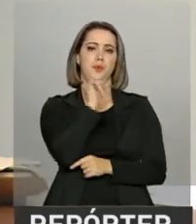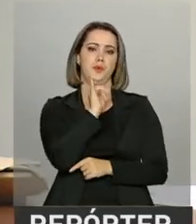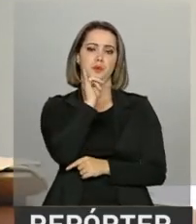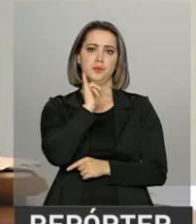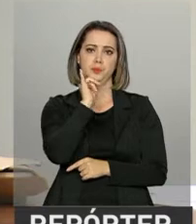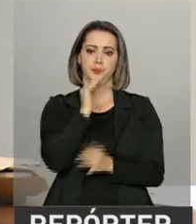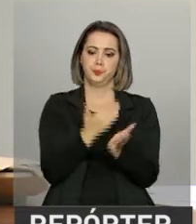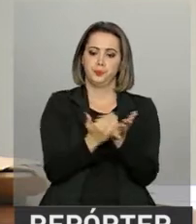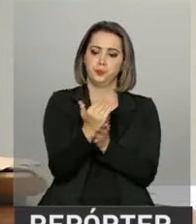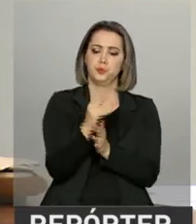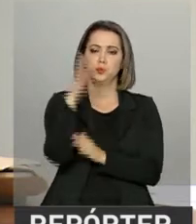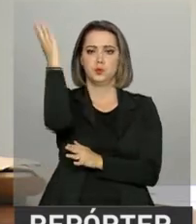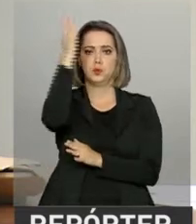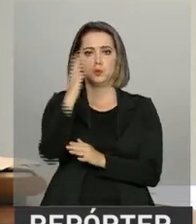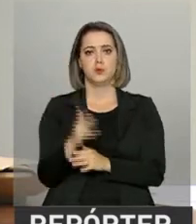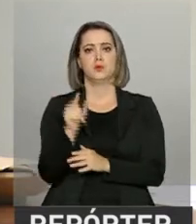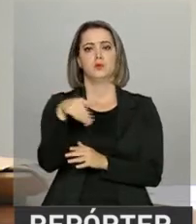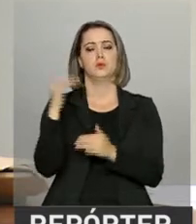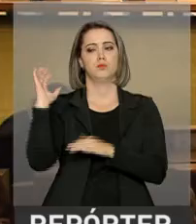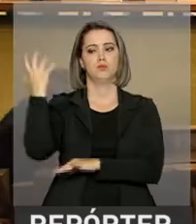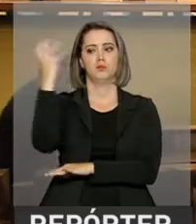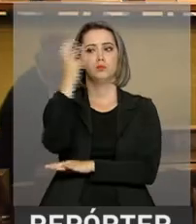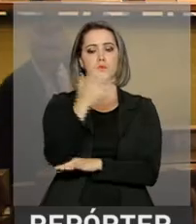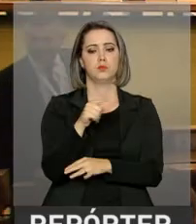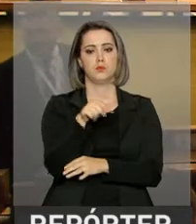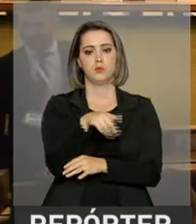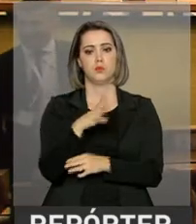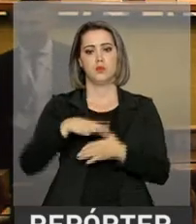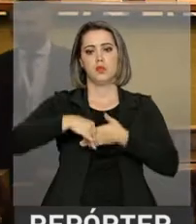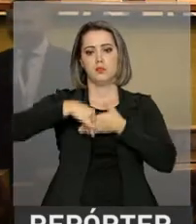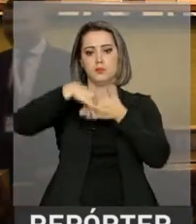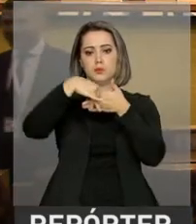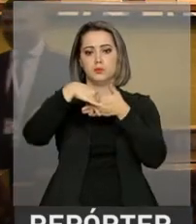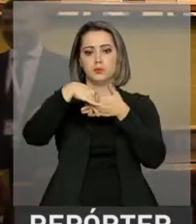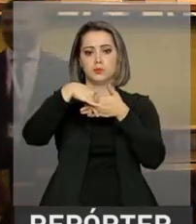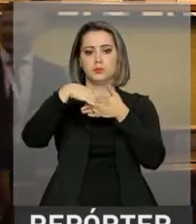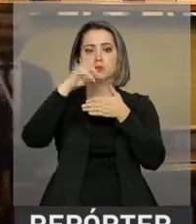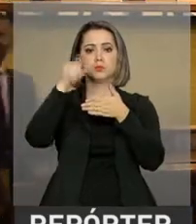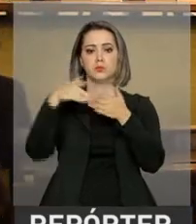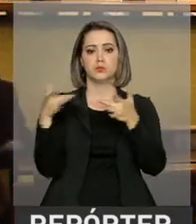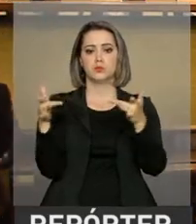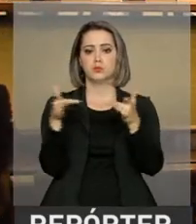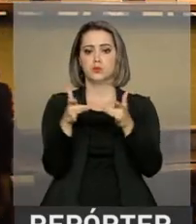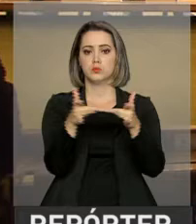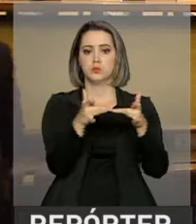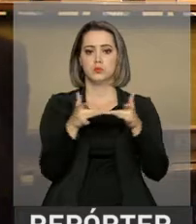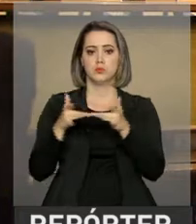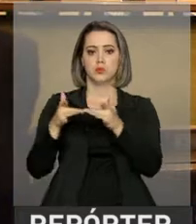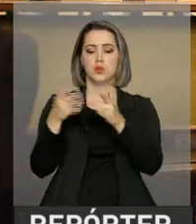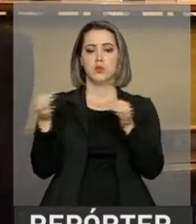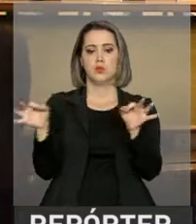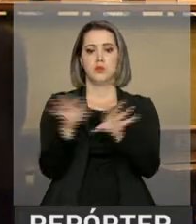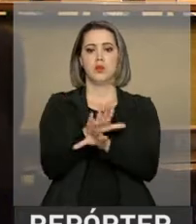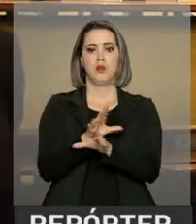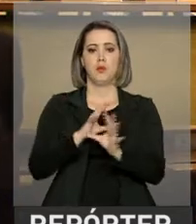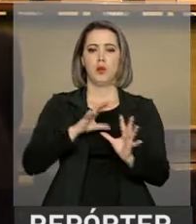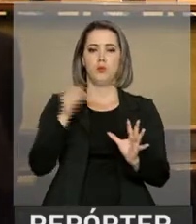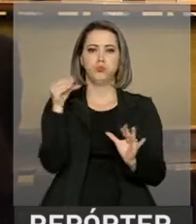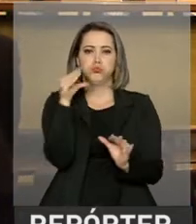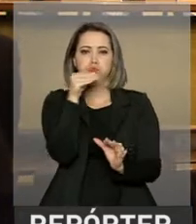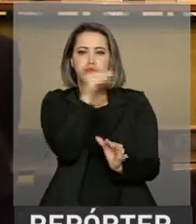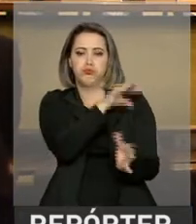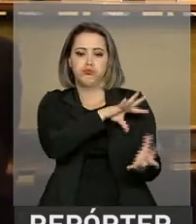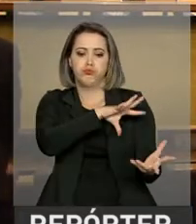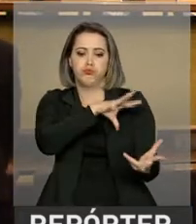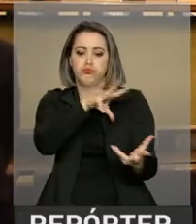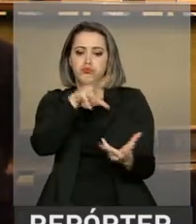do pioneirismo do Brasil em questões ambientais. Essa liderança ela está vinculada ao combate ao aquecimento global. E